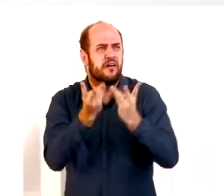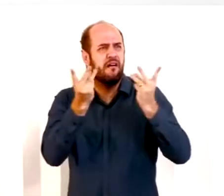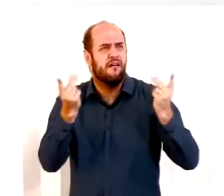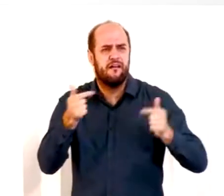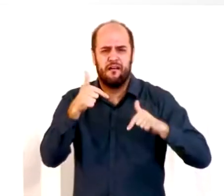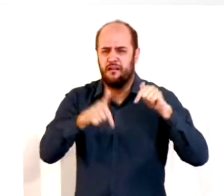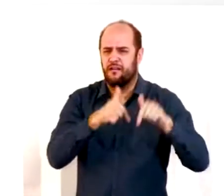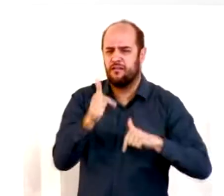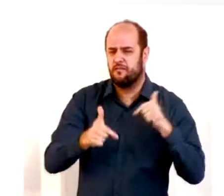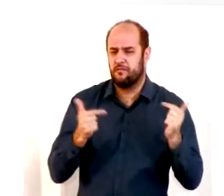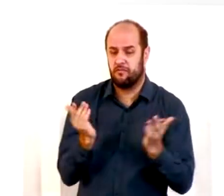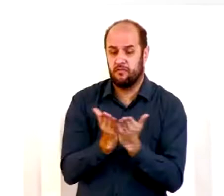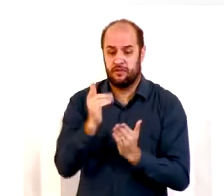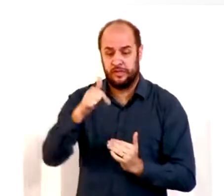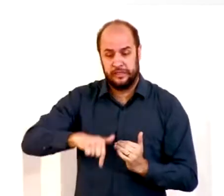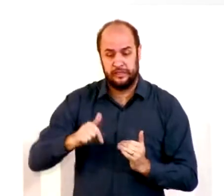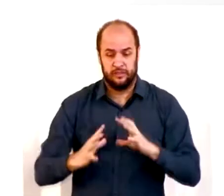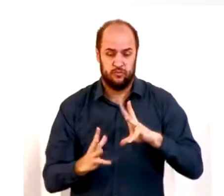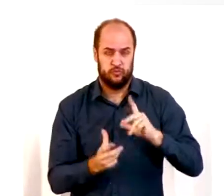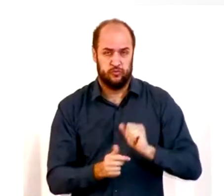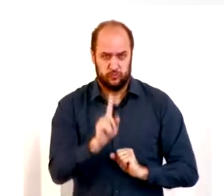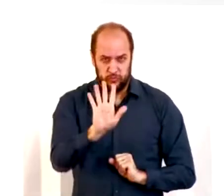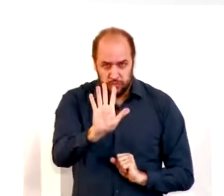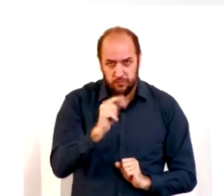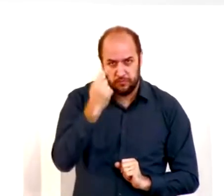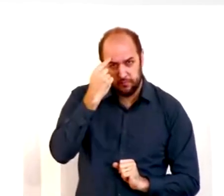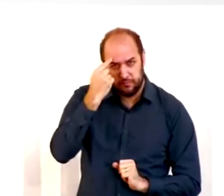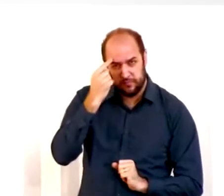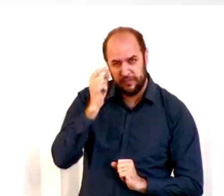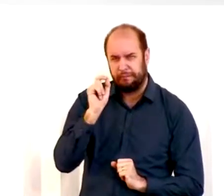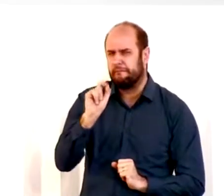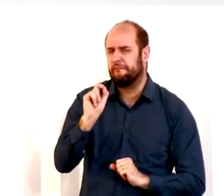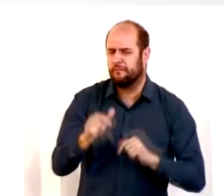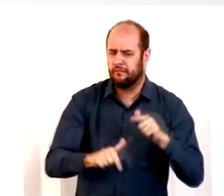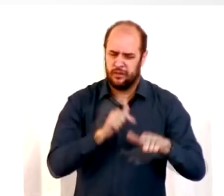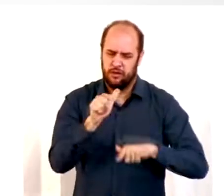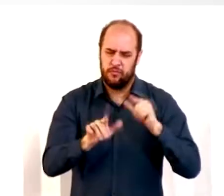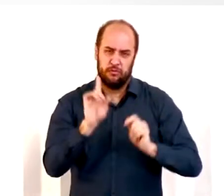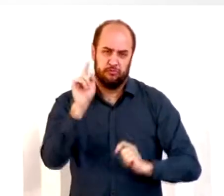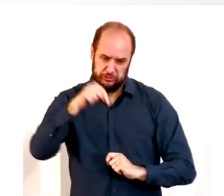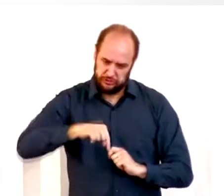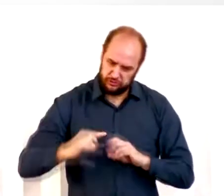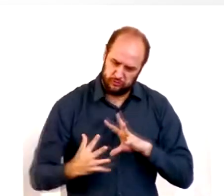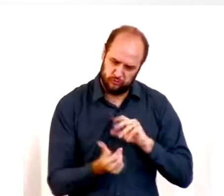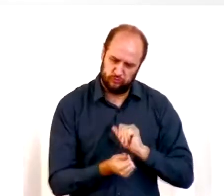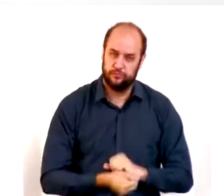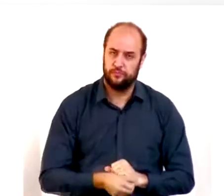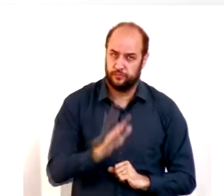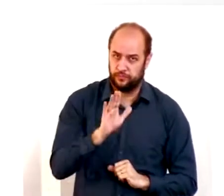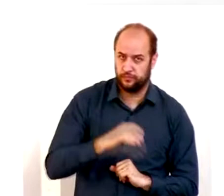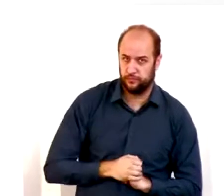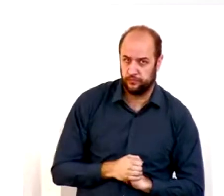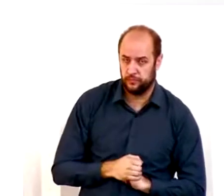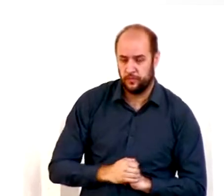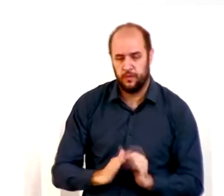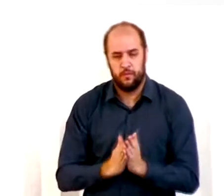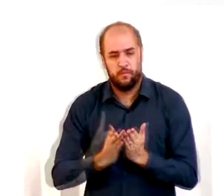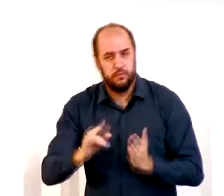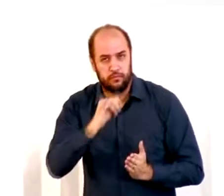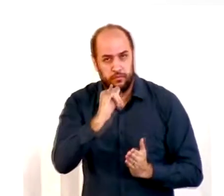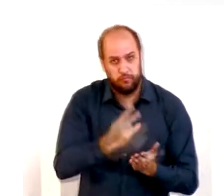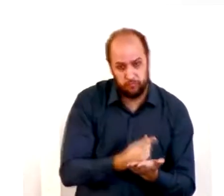obra de Deus na terra. Primeiro, vamos começar pensando no que é essa obra de Deus na terra. Bom, nós temos as escrituras que começam